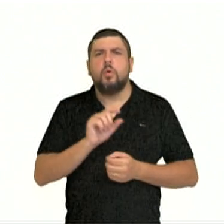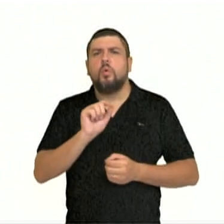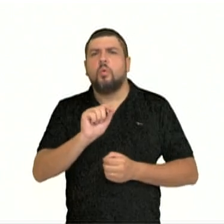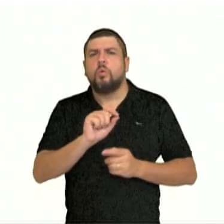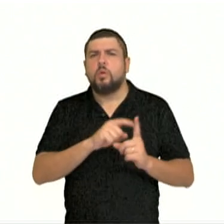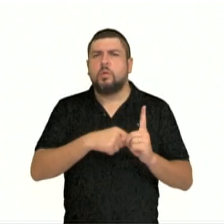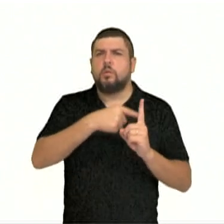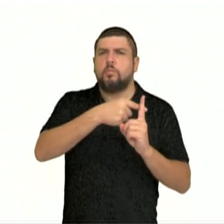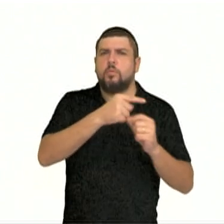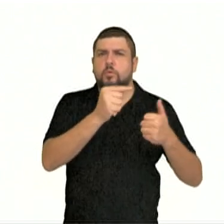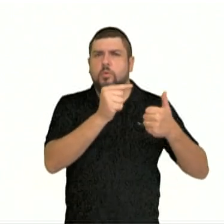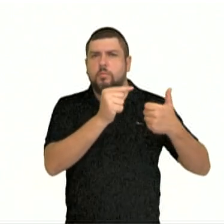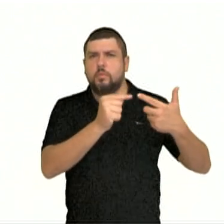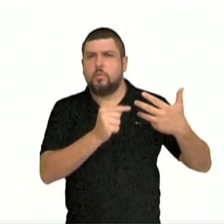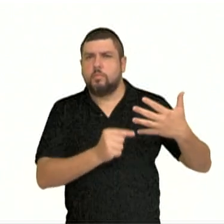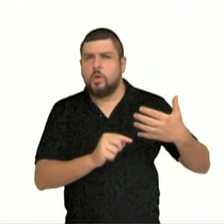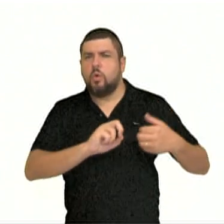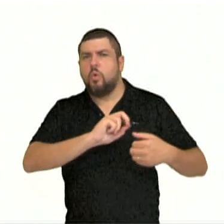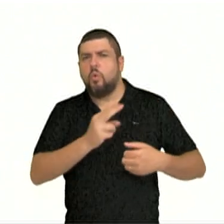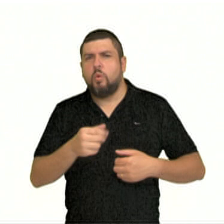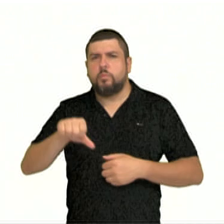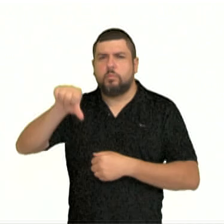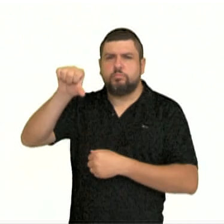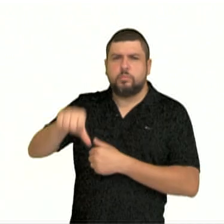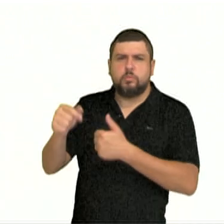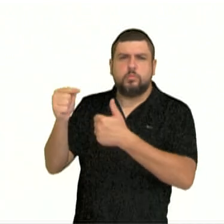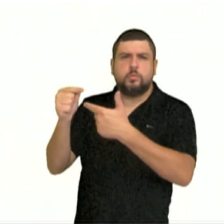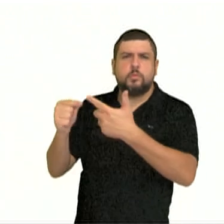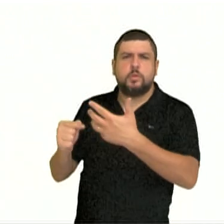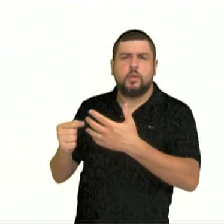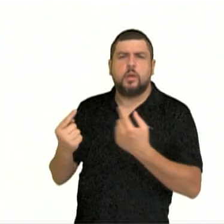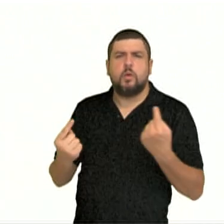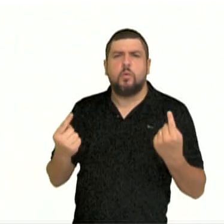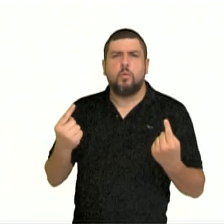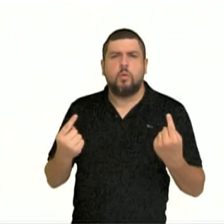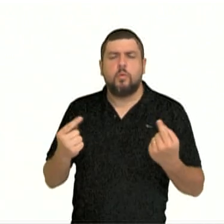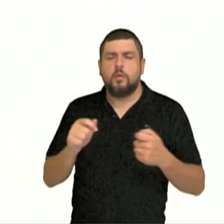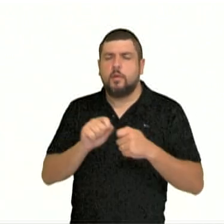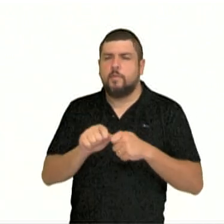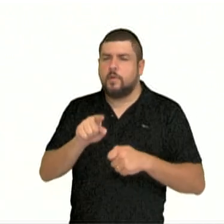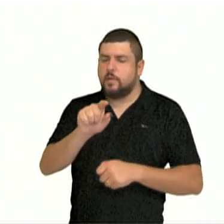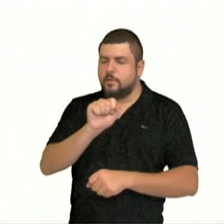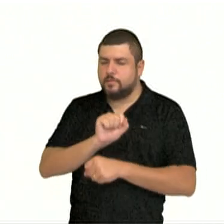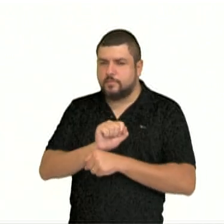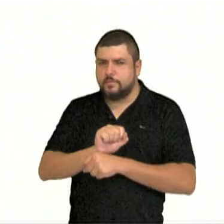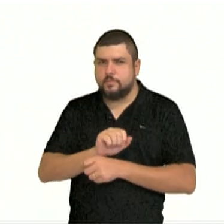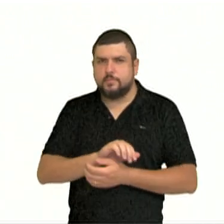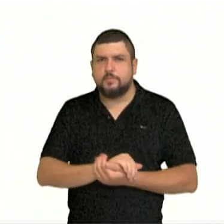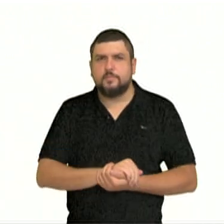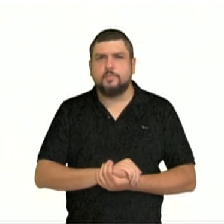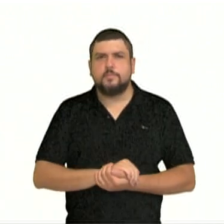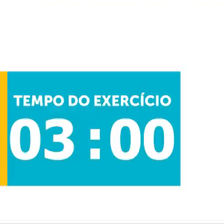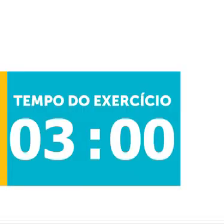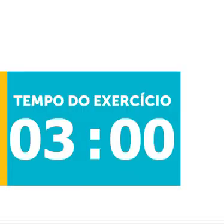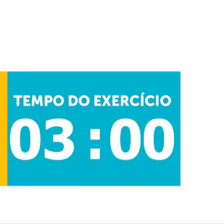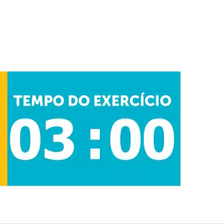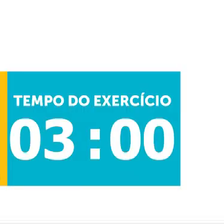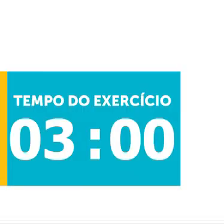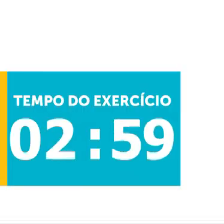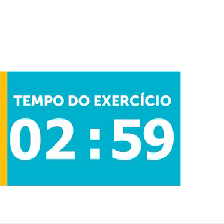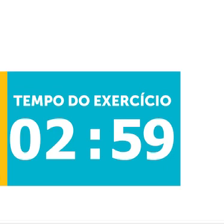positivo ou negativo? Faz aí que eu te aguardo daqui, combinado?